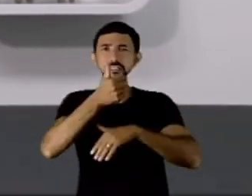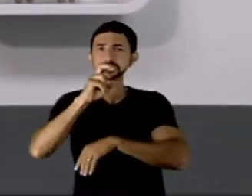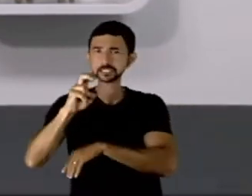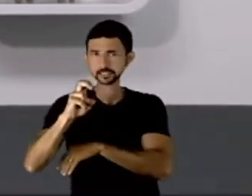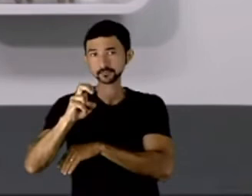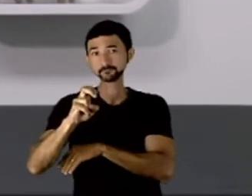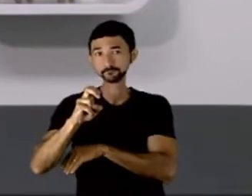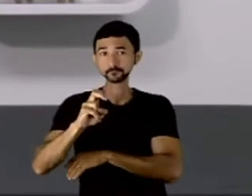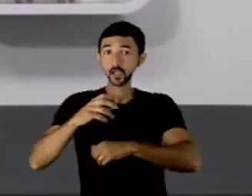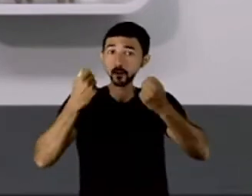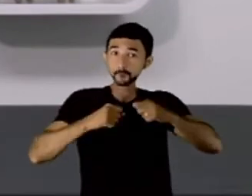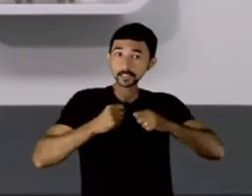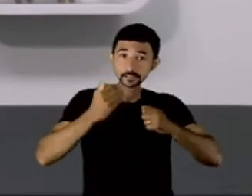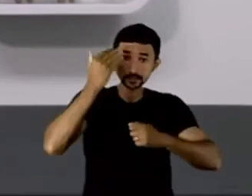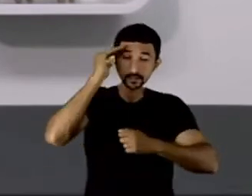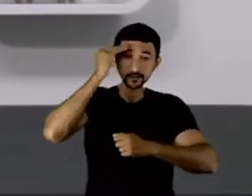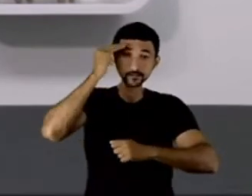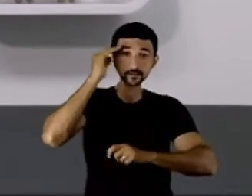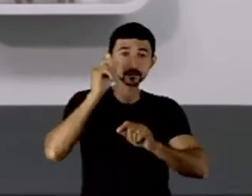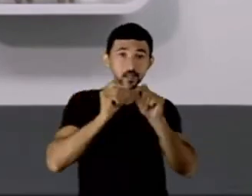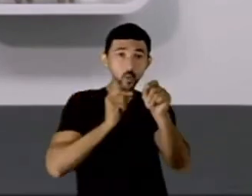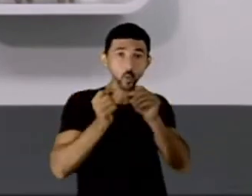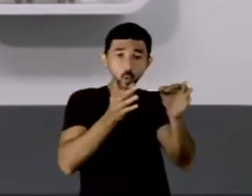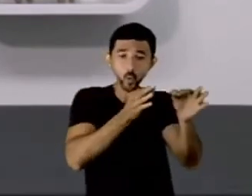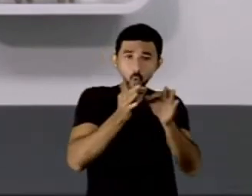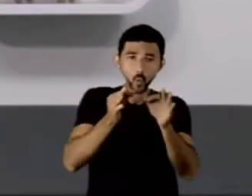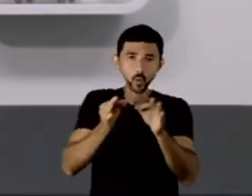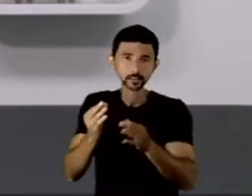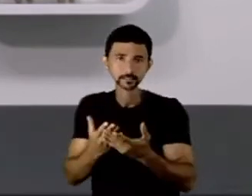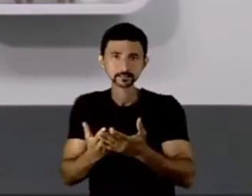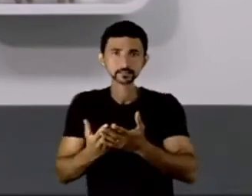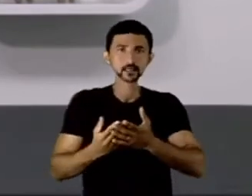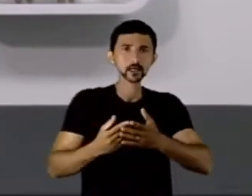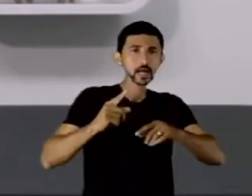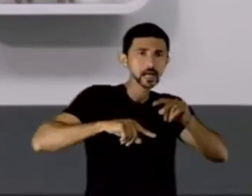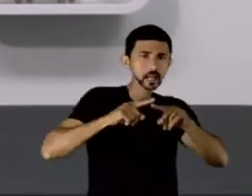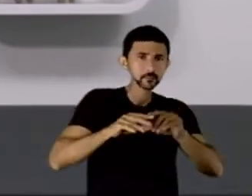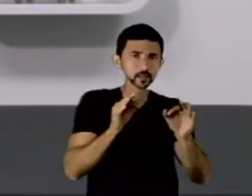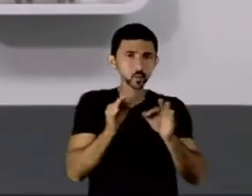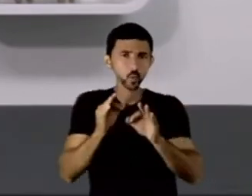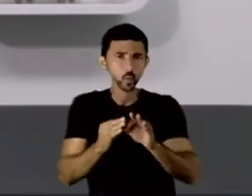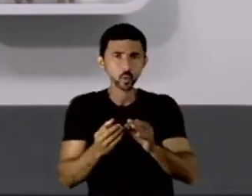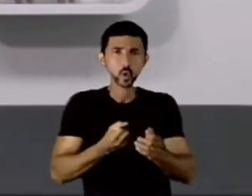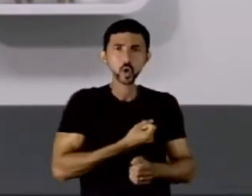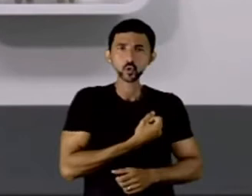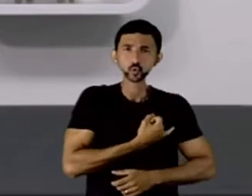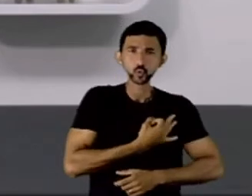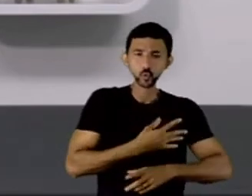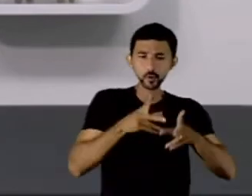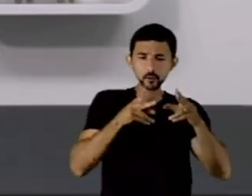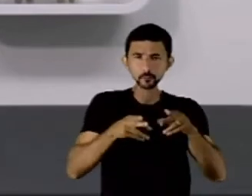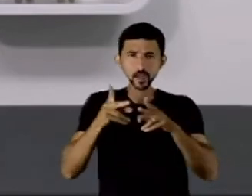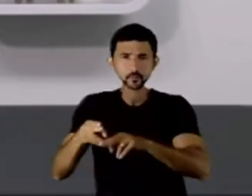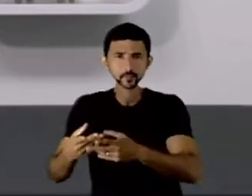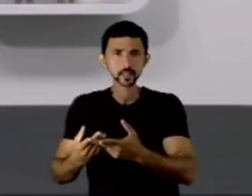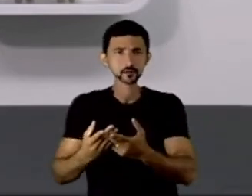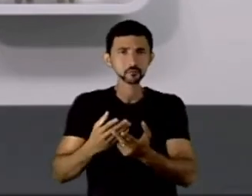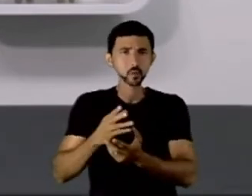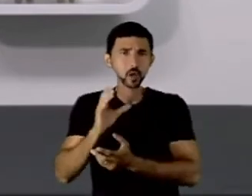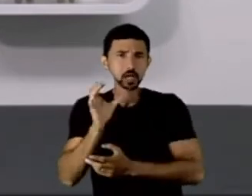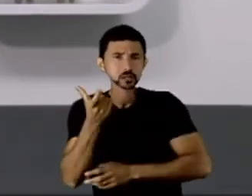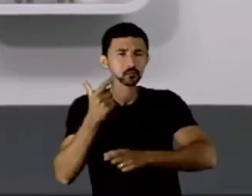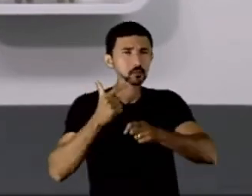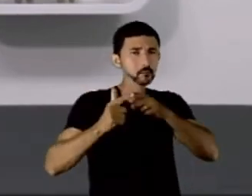É preciso que eu compreenda alguns fatores, alguns elementos, números que se repetem, resolução